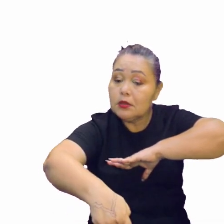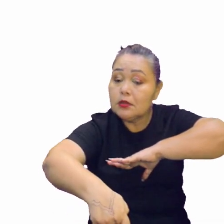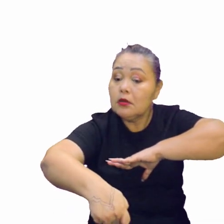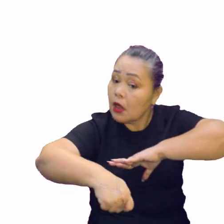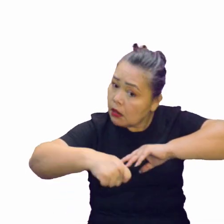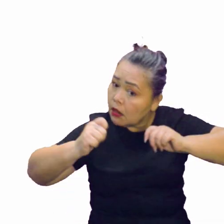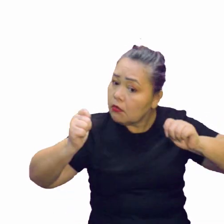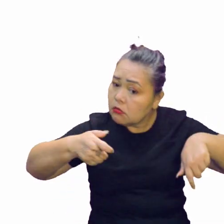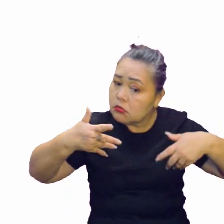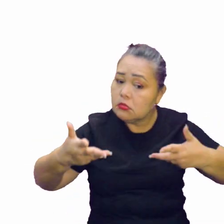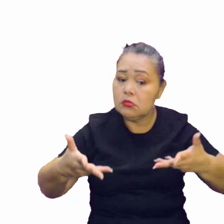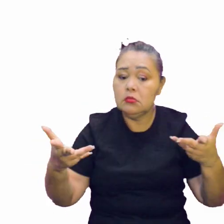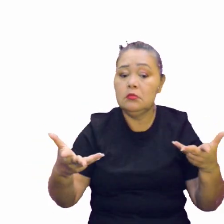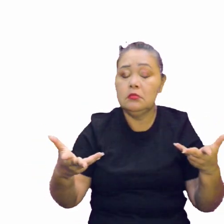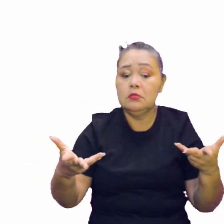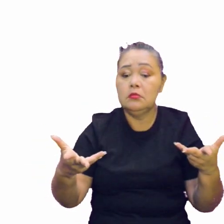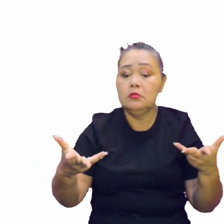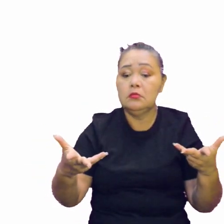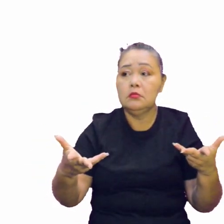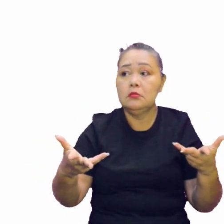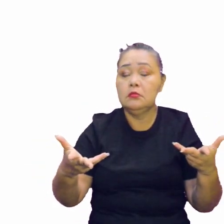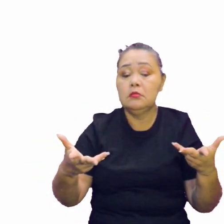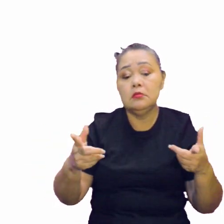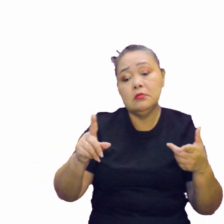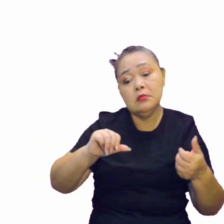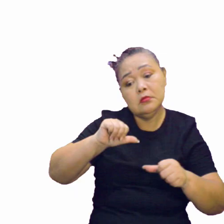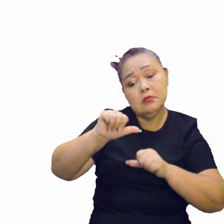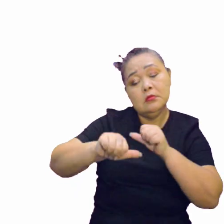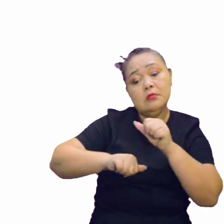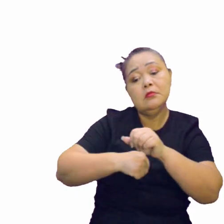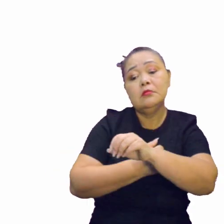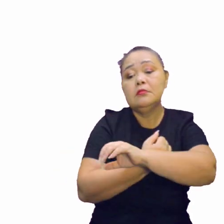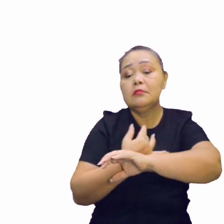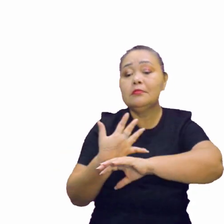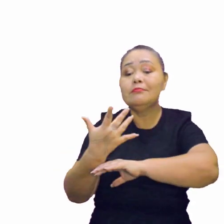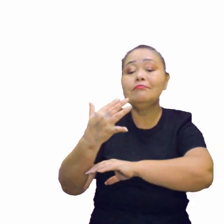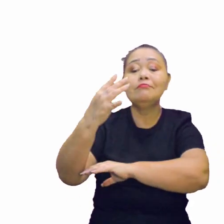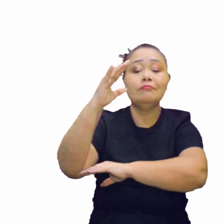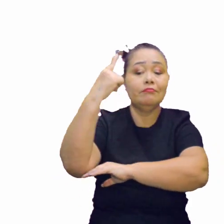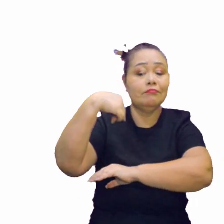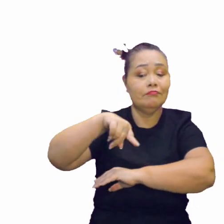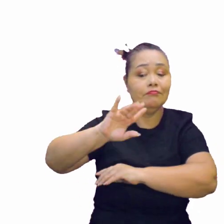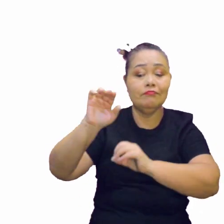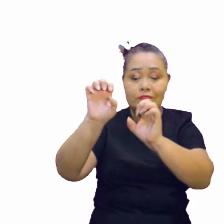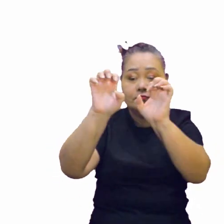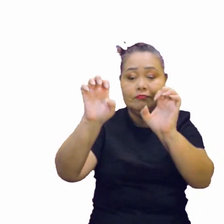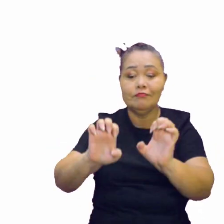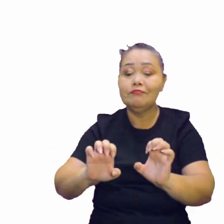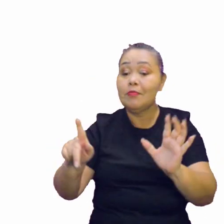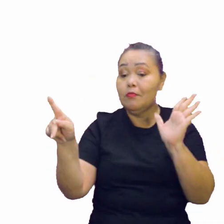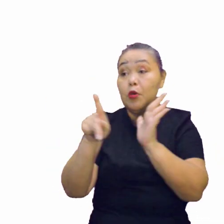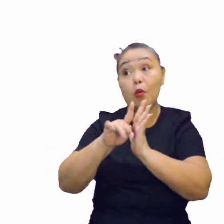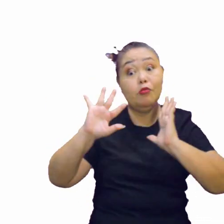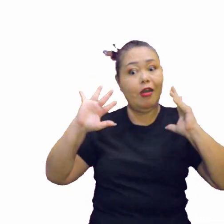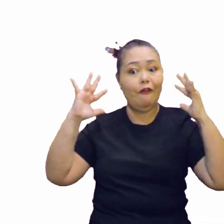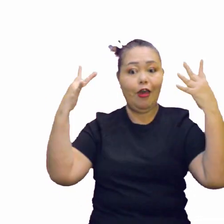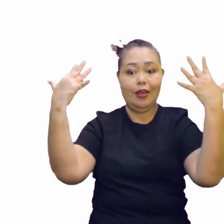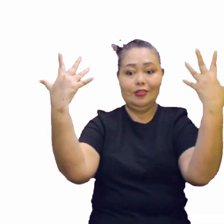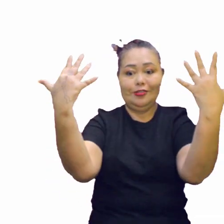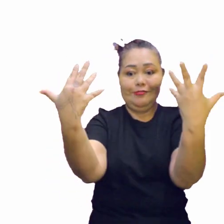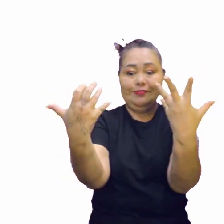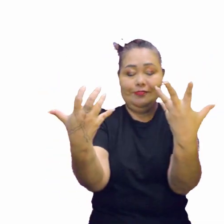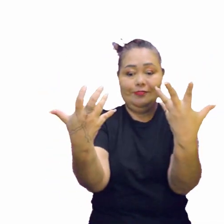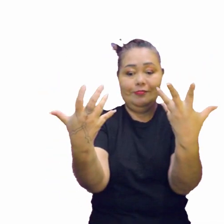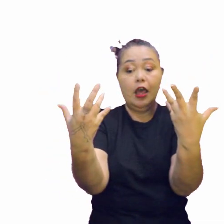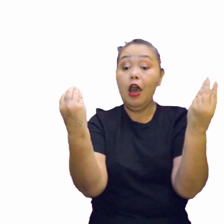proporcionar uma alteração ecológica naquele ambiente da estrutura florestal. Porque aí você vai estar colocando